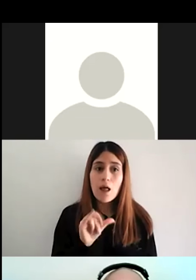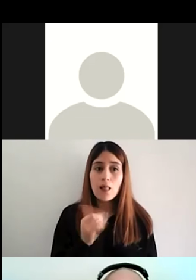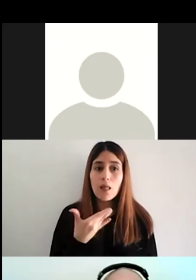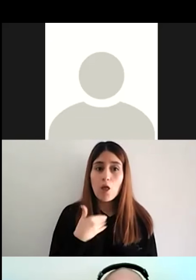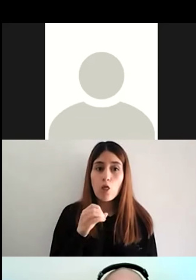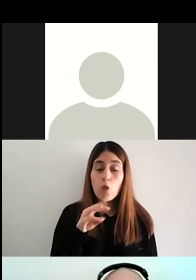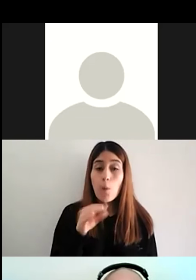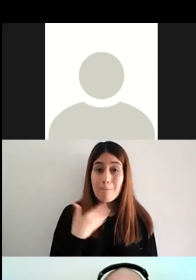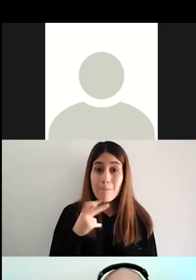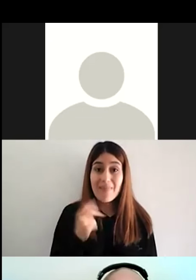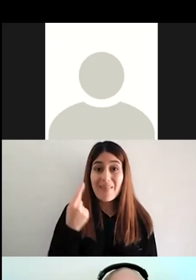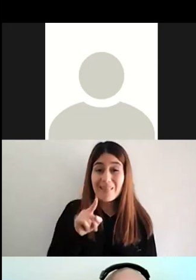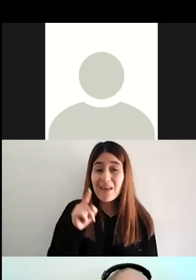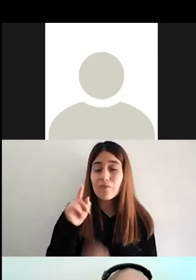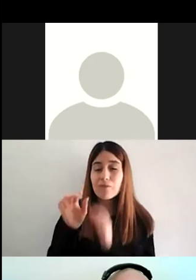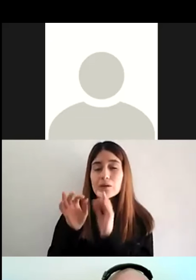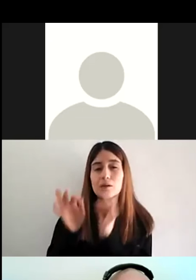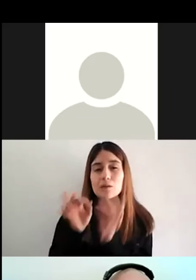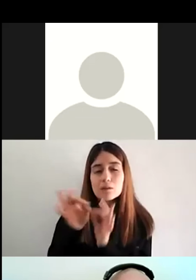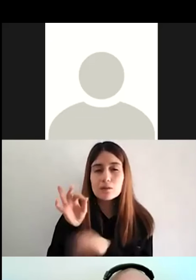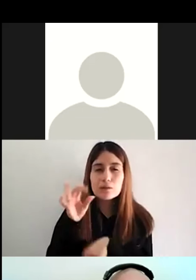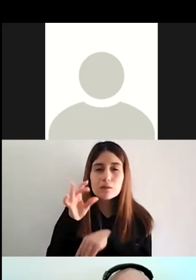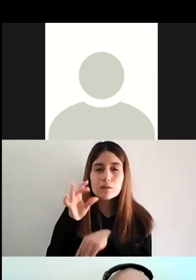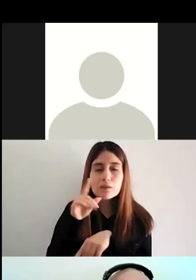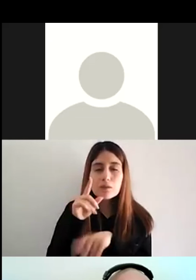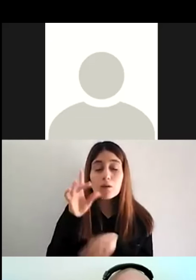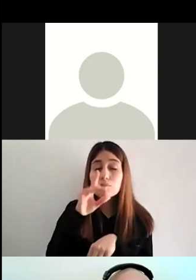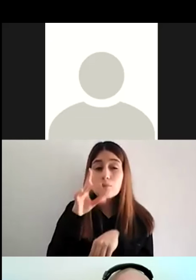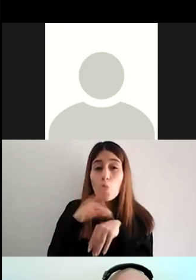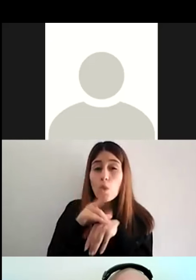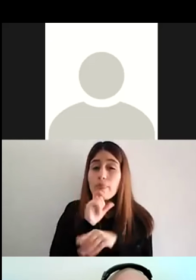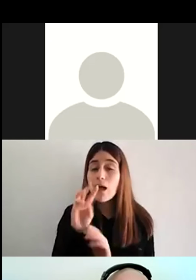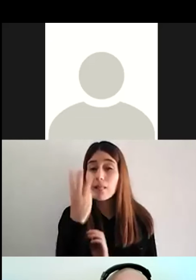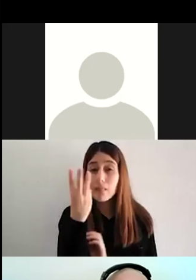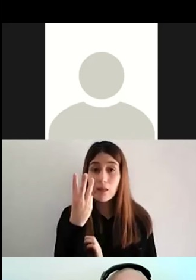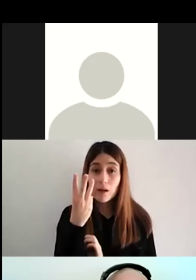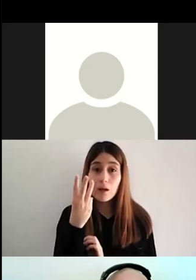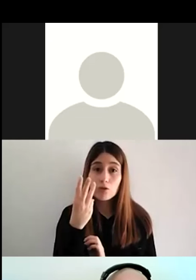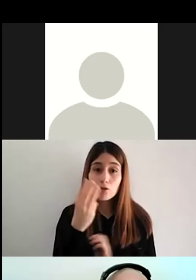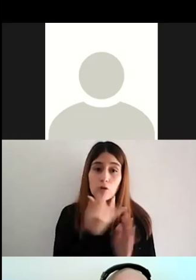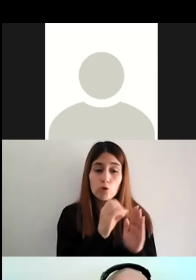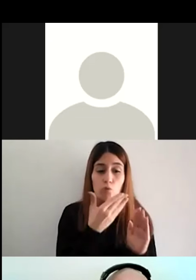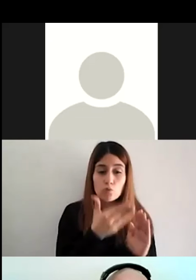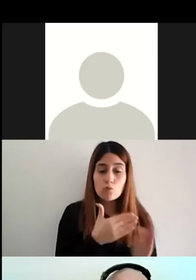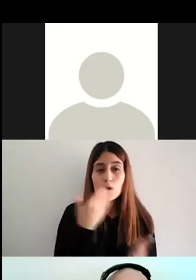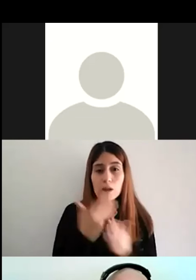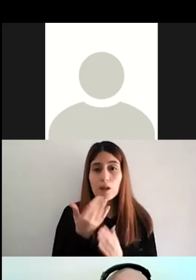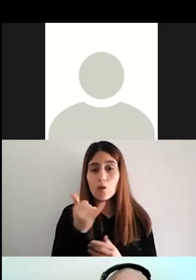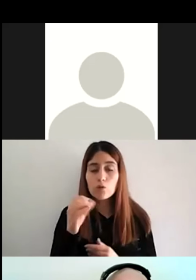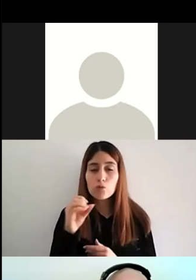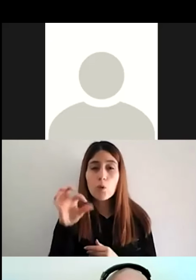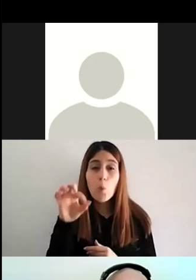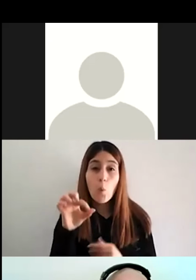indicações terapêuticas neste período de 2001 a 2018, nós só temos dados de 2017 a 2019 em